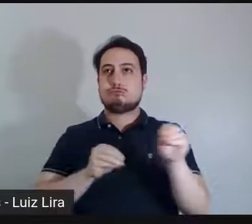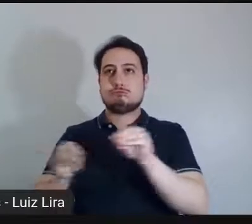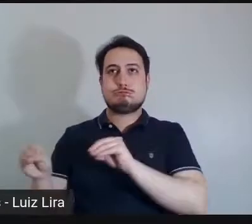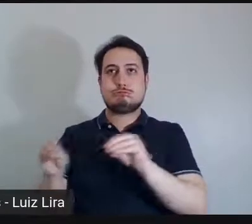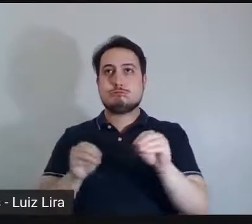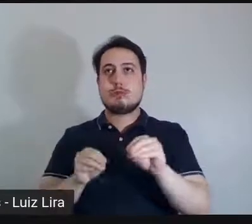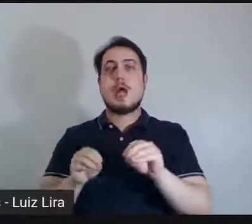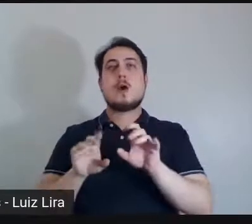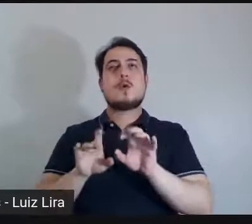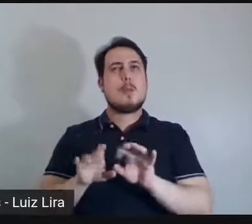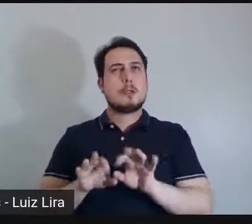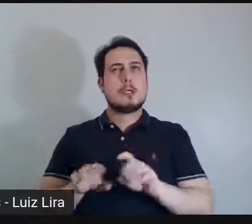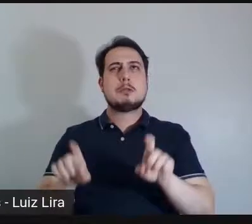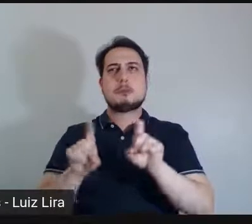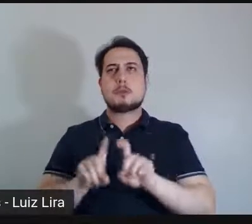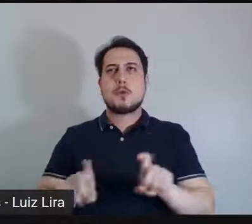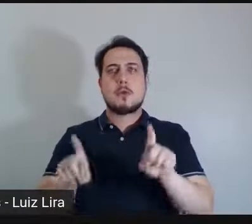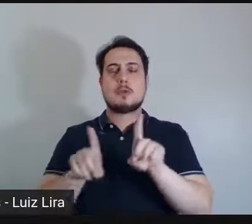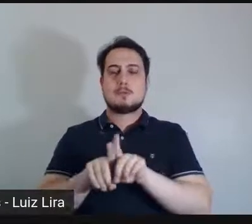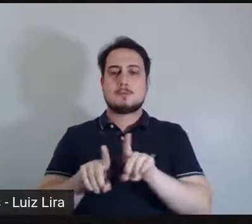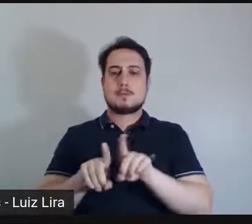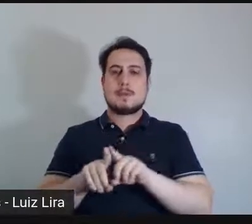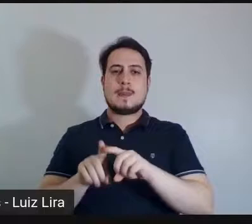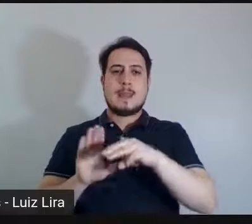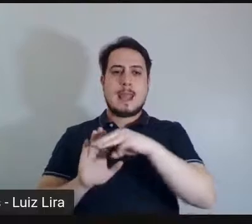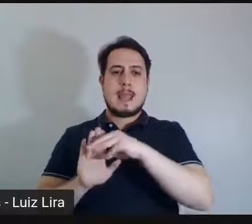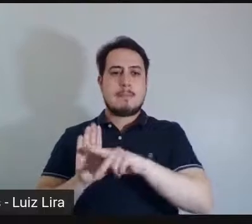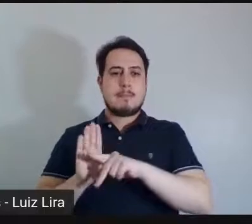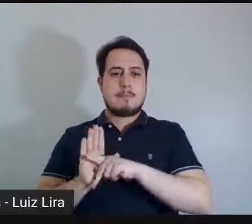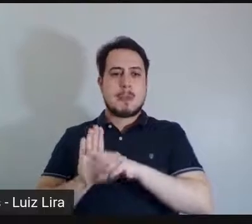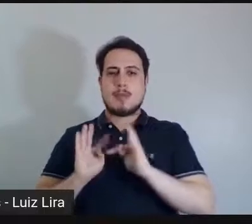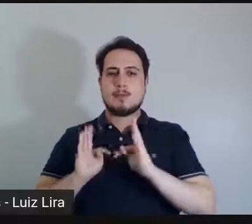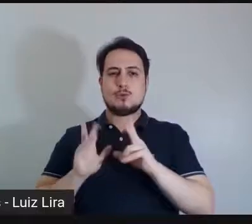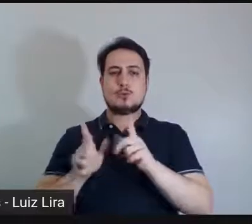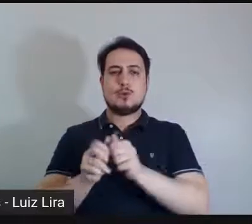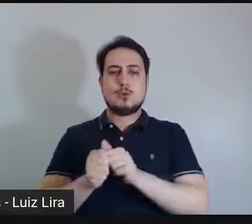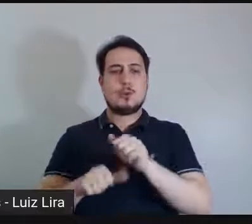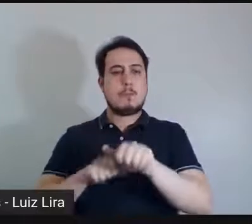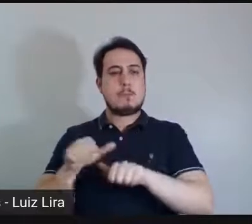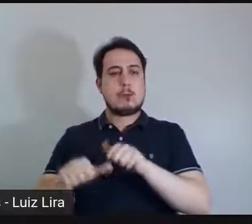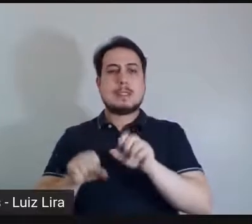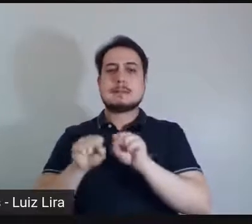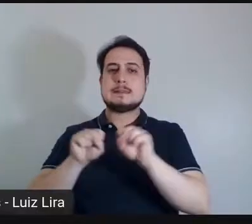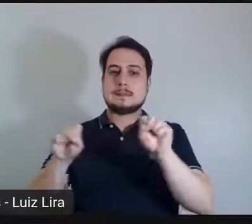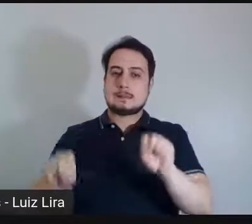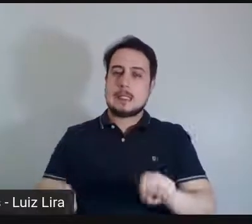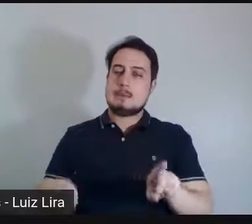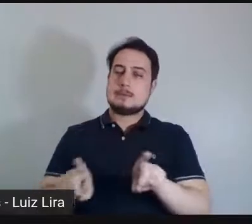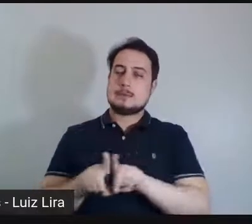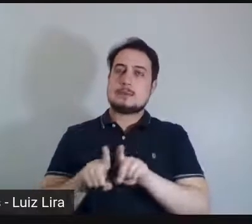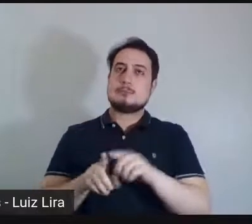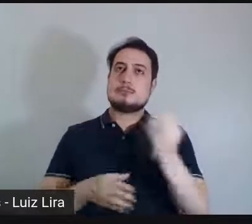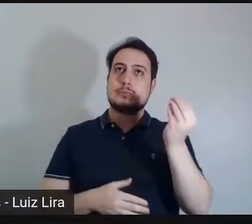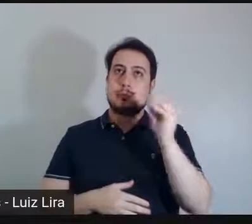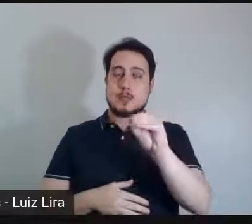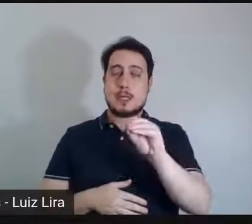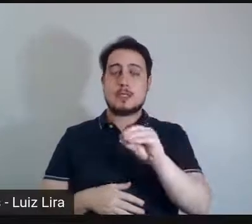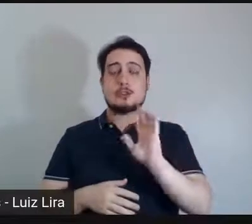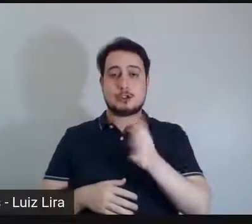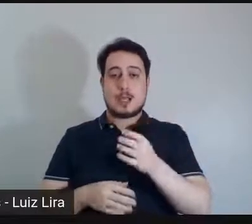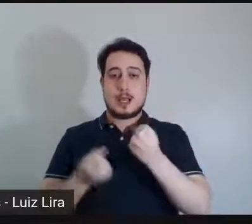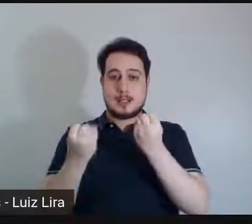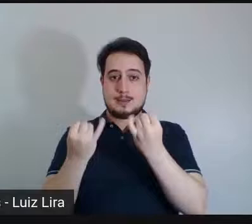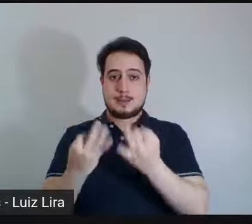você puder imaginar das MPs que saíram, as alterações do sistema, né? Então, quero até deixar aqui o sistema, para quem